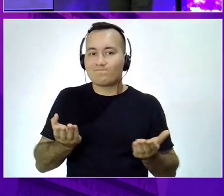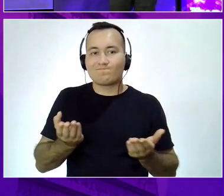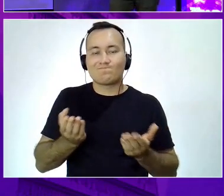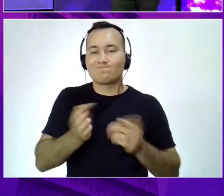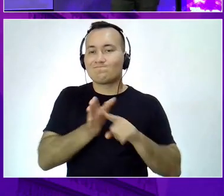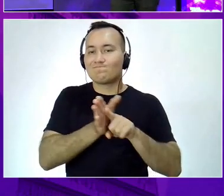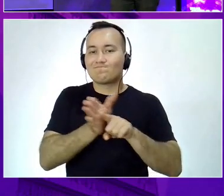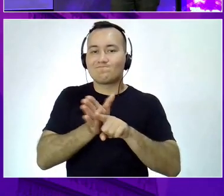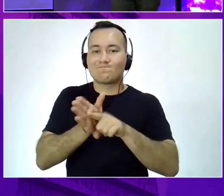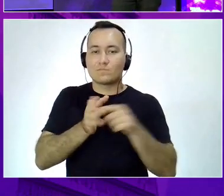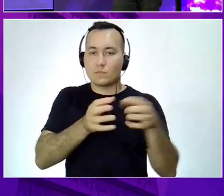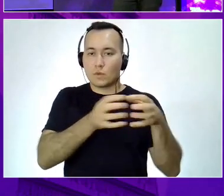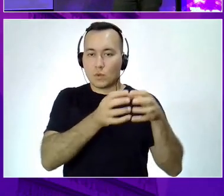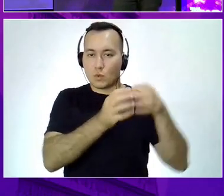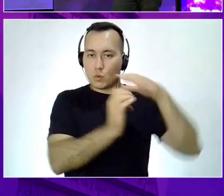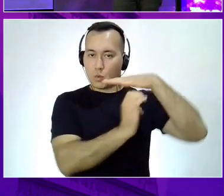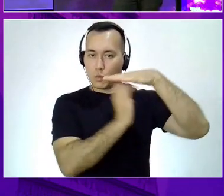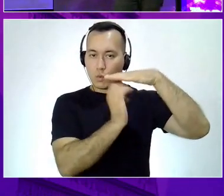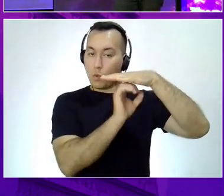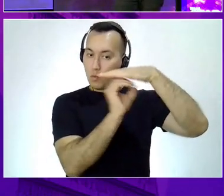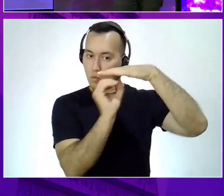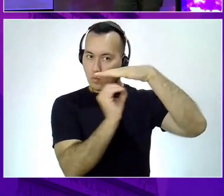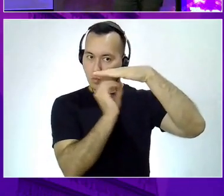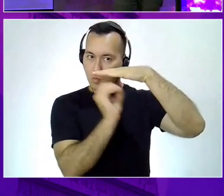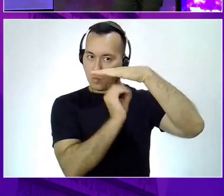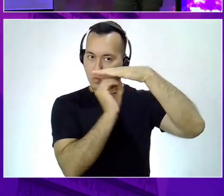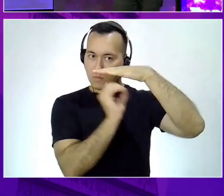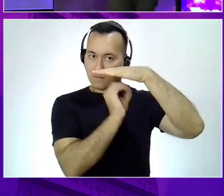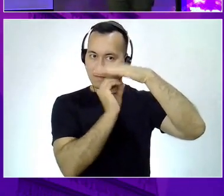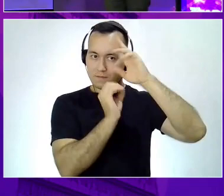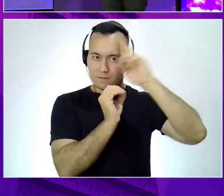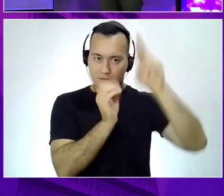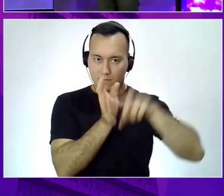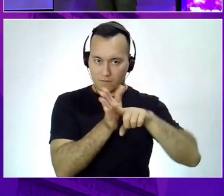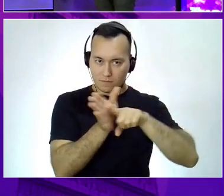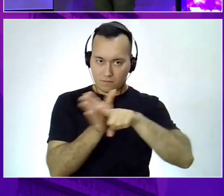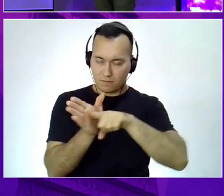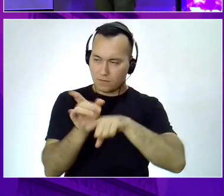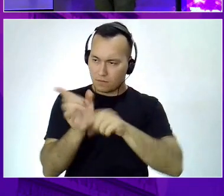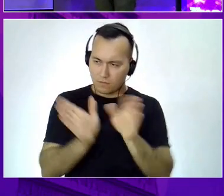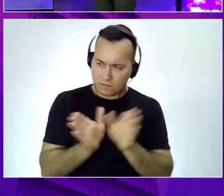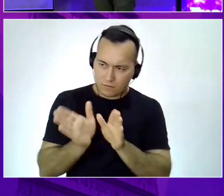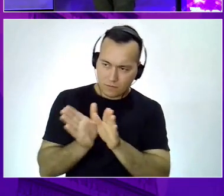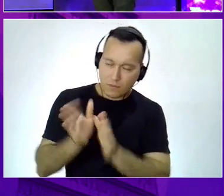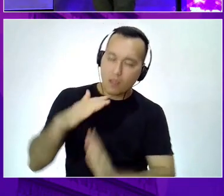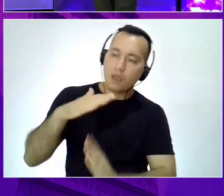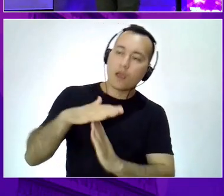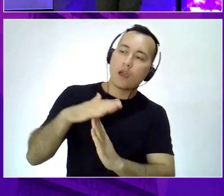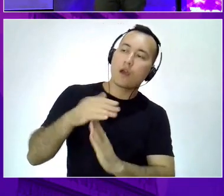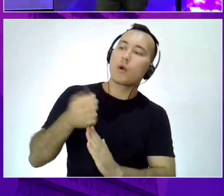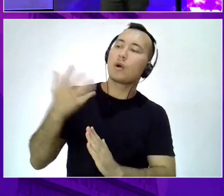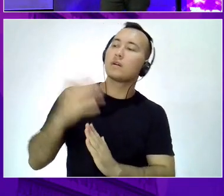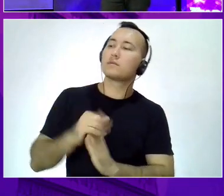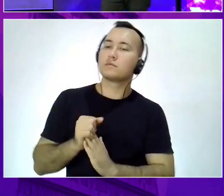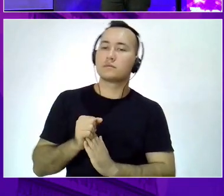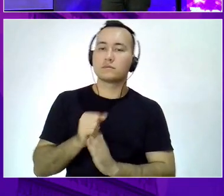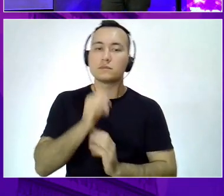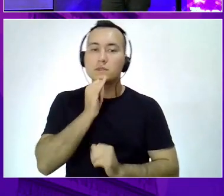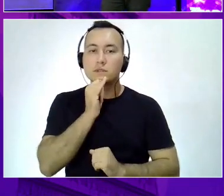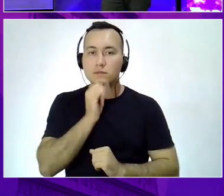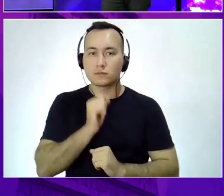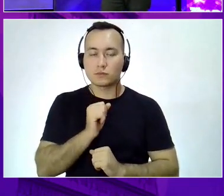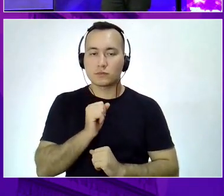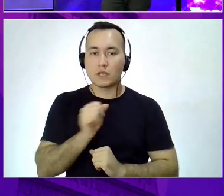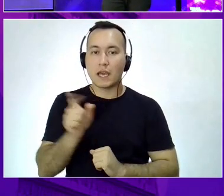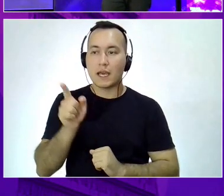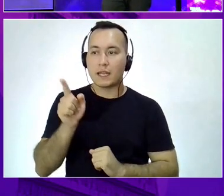ela organiza por esse A, duplo A, triplo A. O que é o A? É o requisito, assim, a pessoa só se preocupou